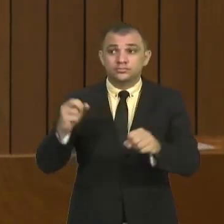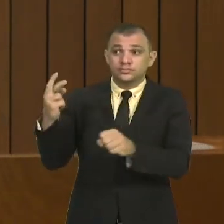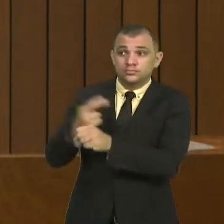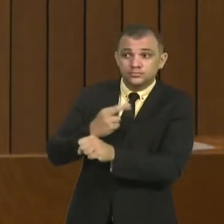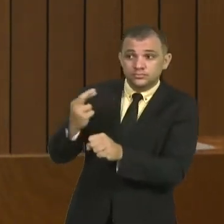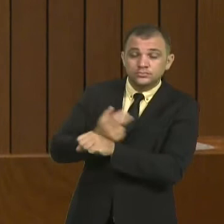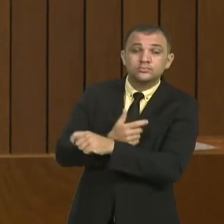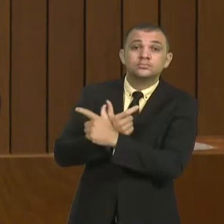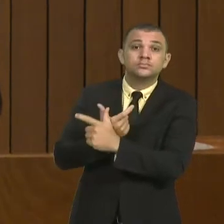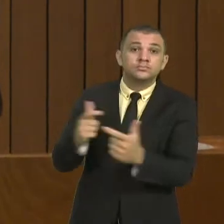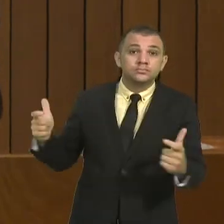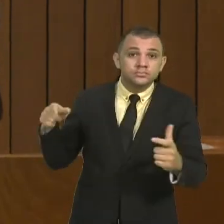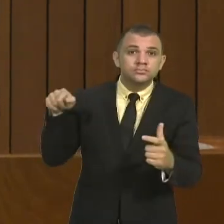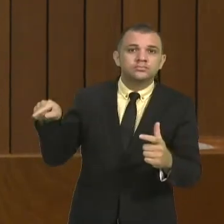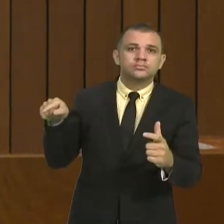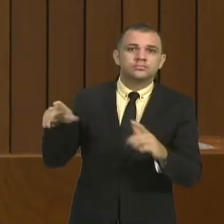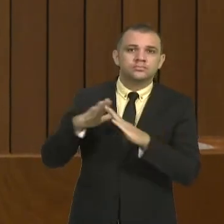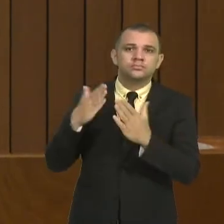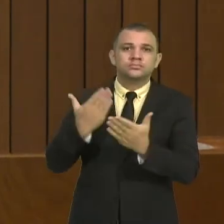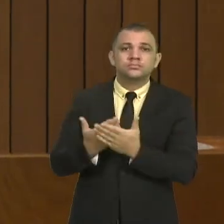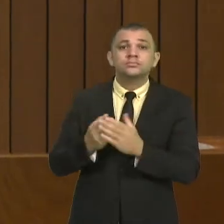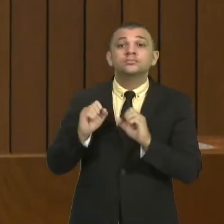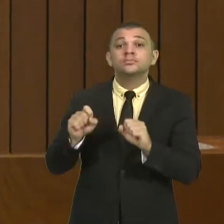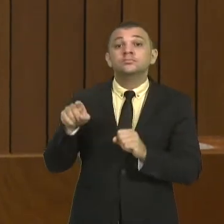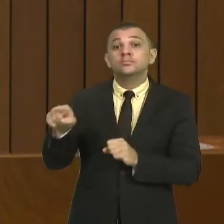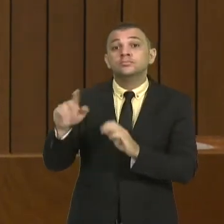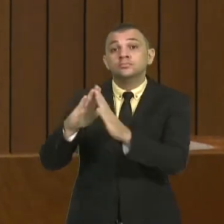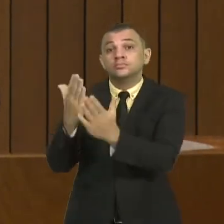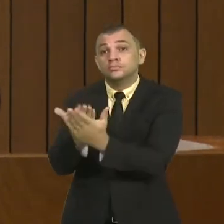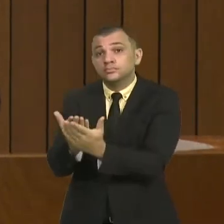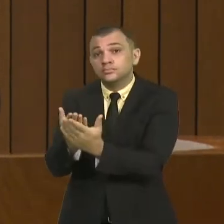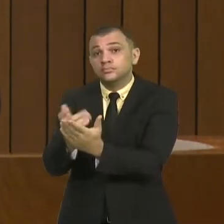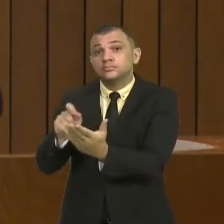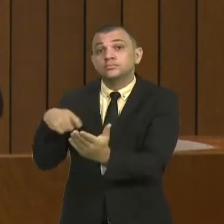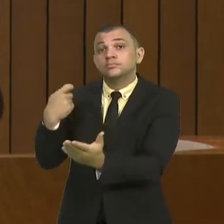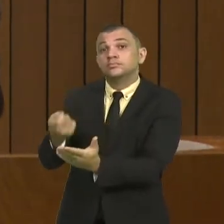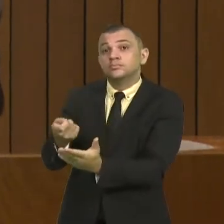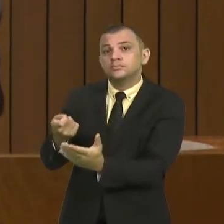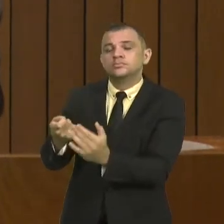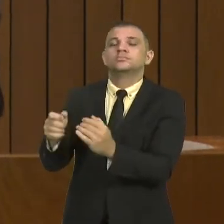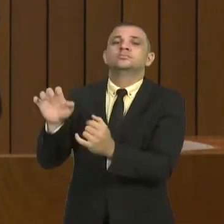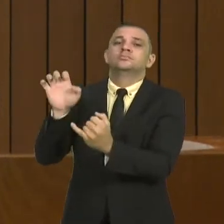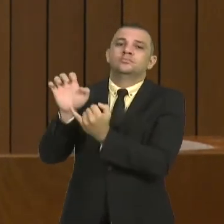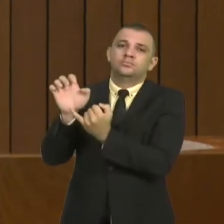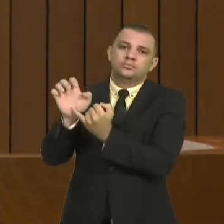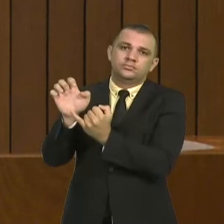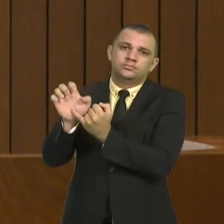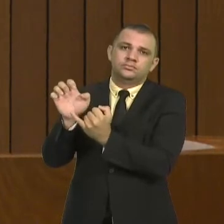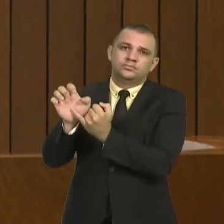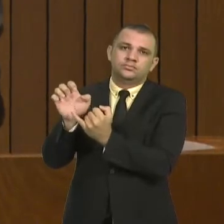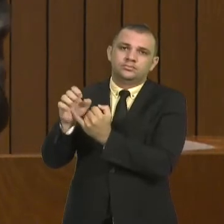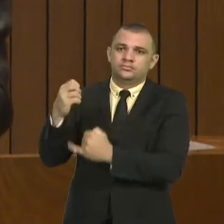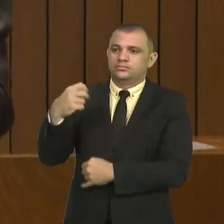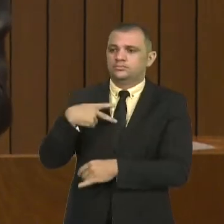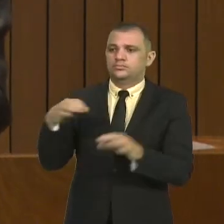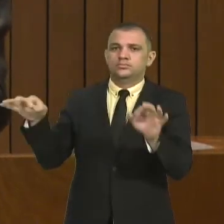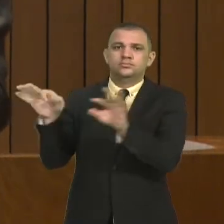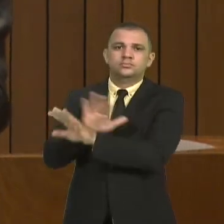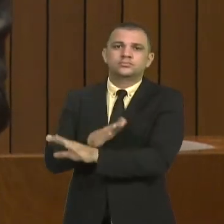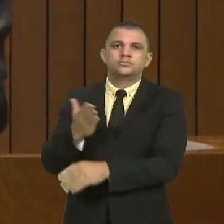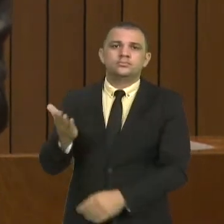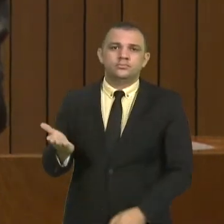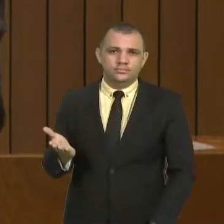reforma e ampliação, transformando o Fregil exatamente no IEMA vocacional pleno, ou